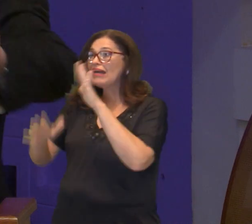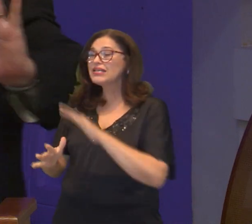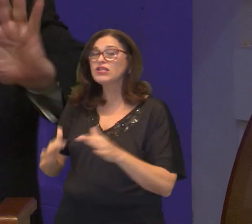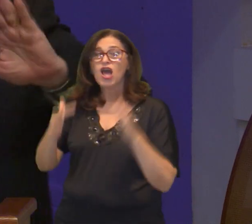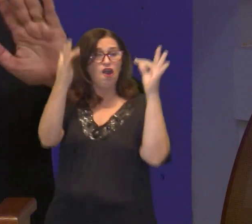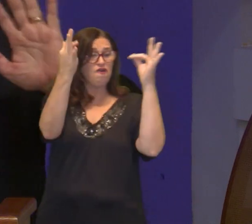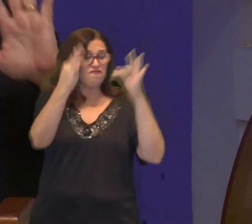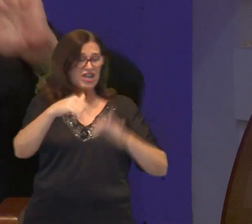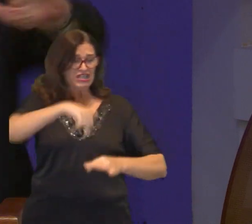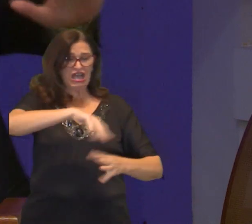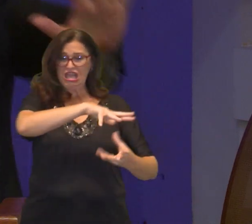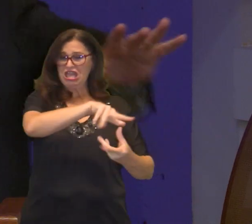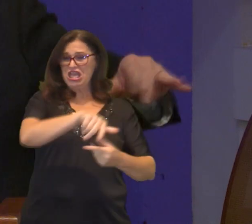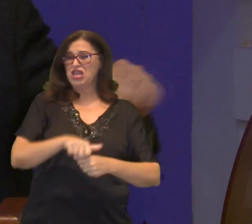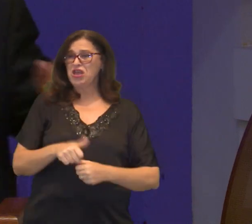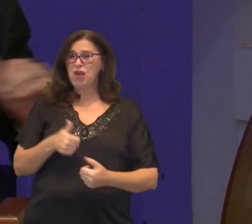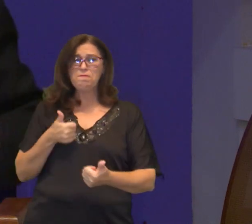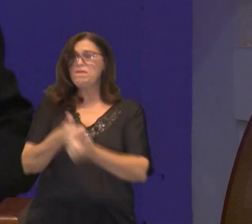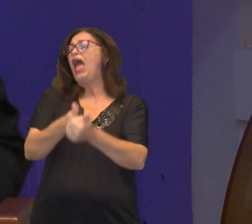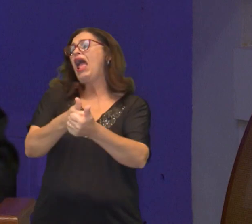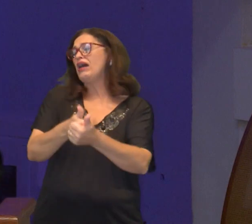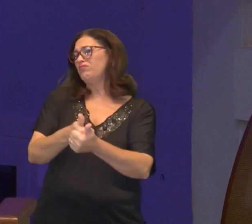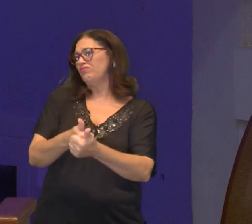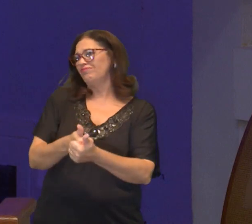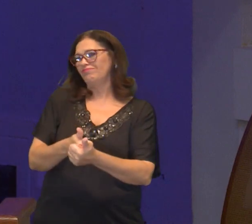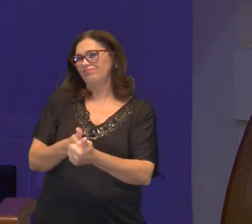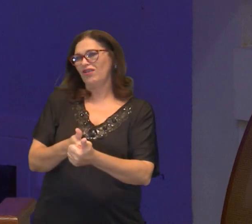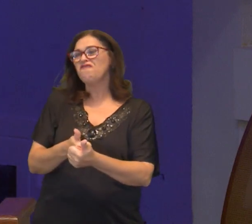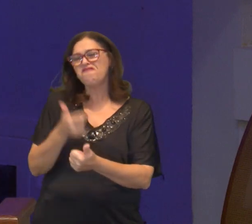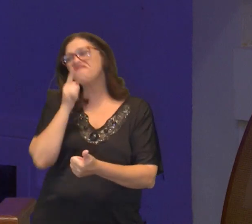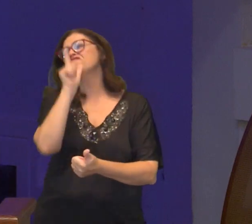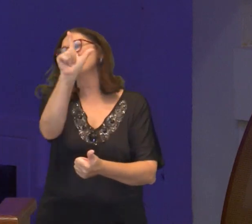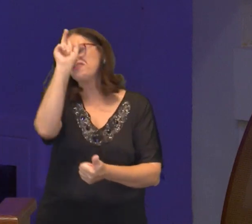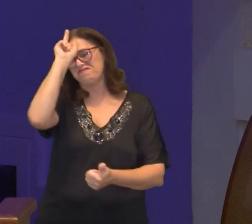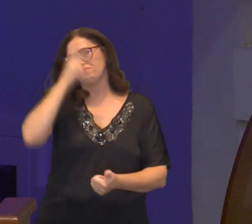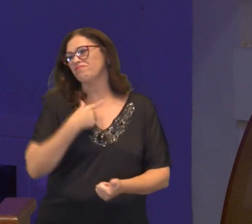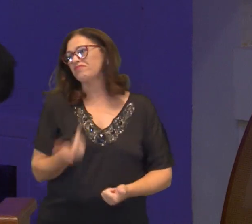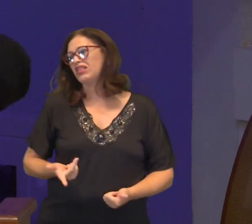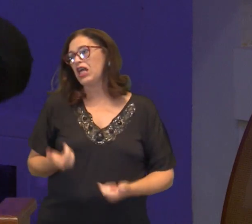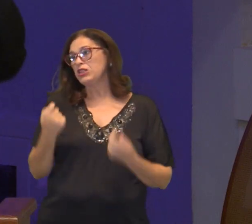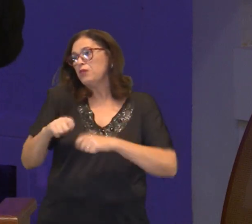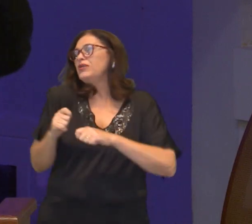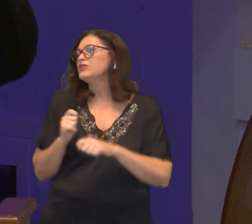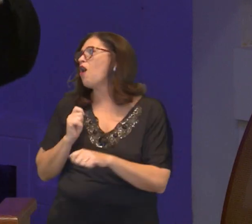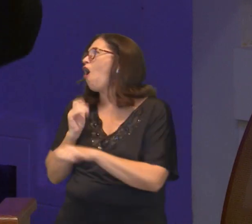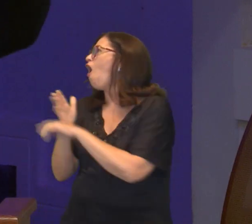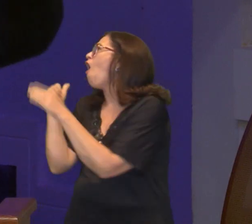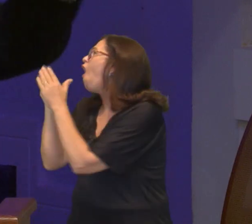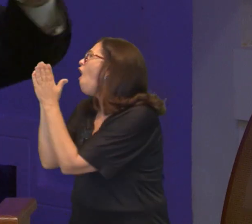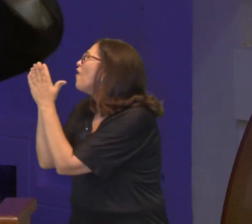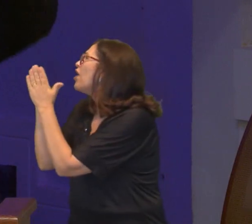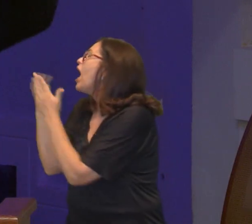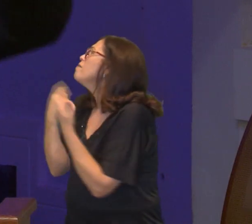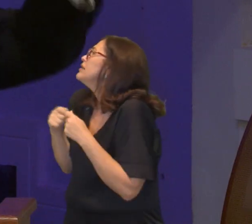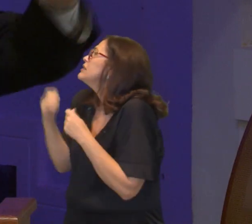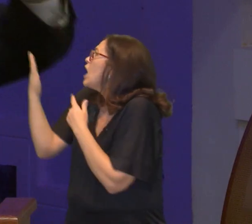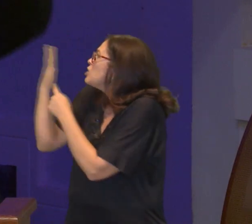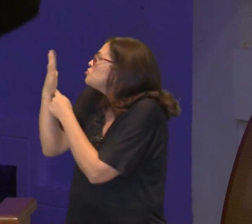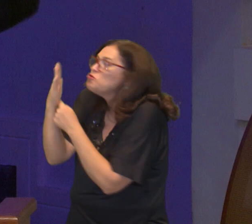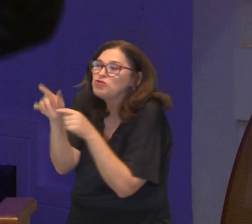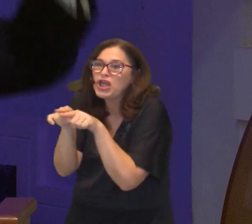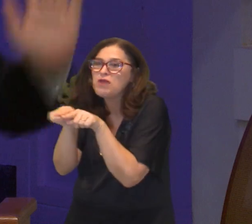estou perto, qualquer coisa eu chego lá. Na hora da necessidade eu vou ali, oro, peço ajuda dos